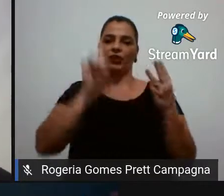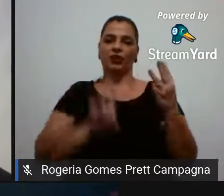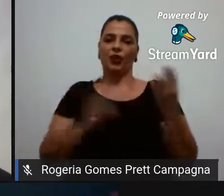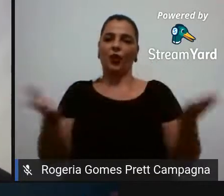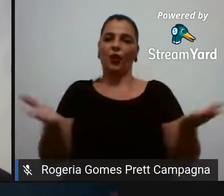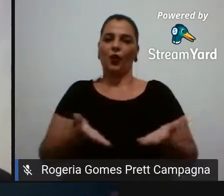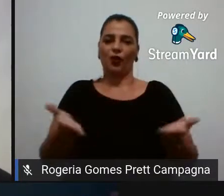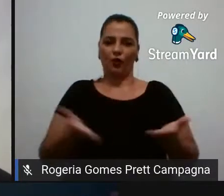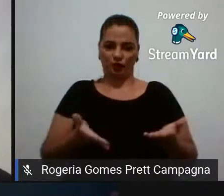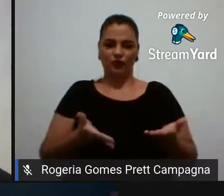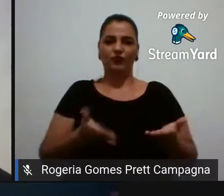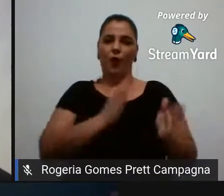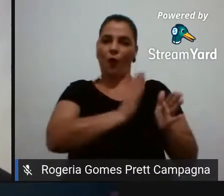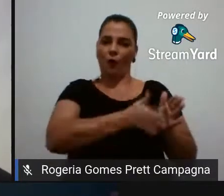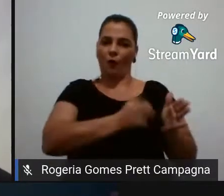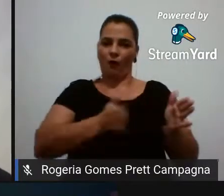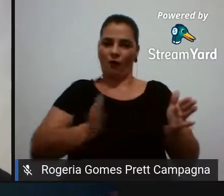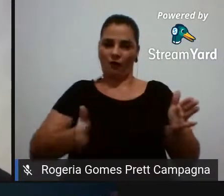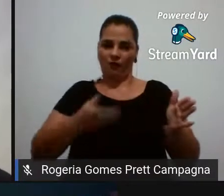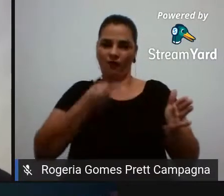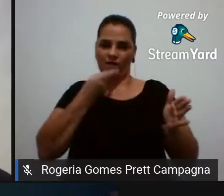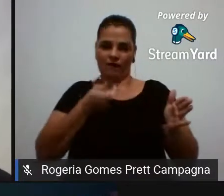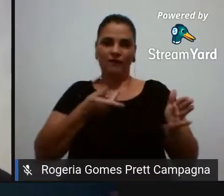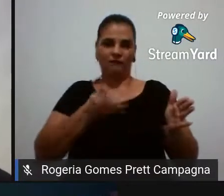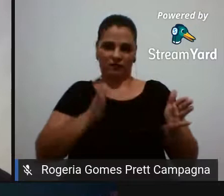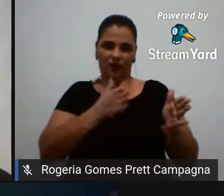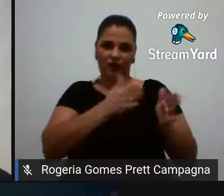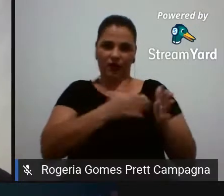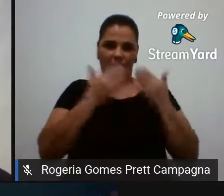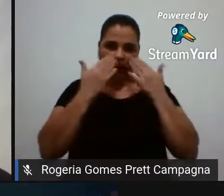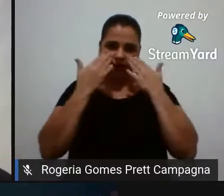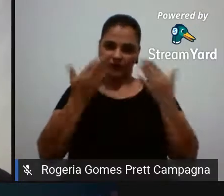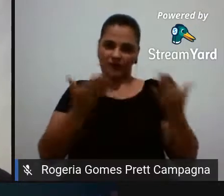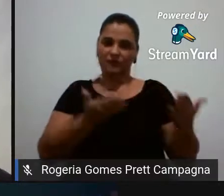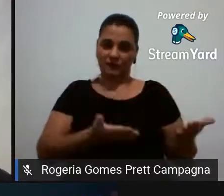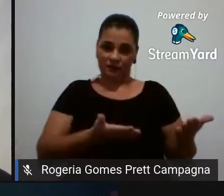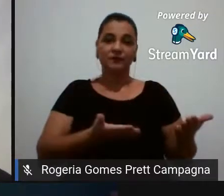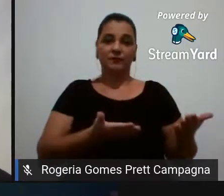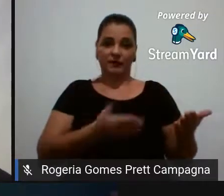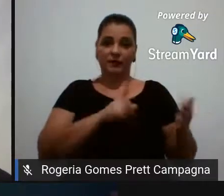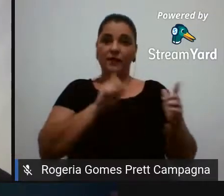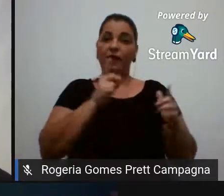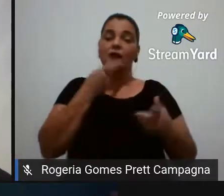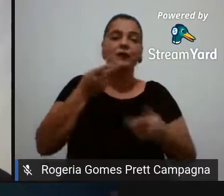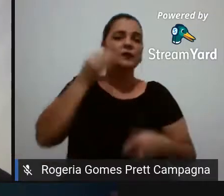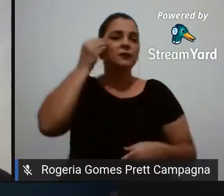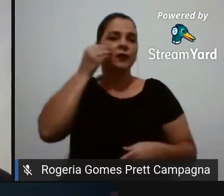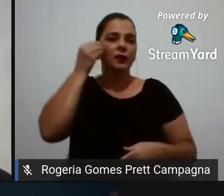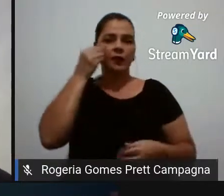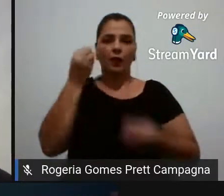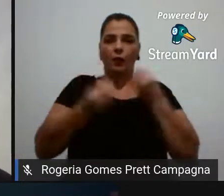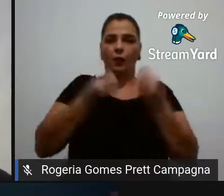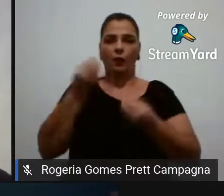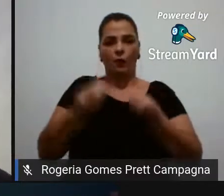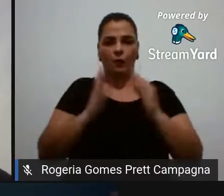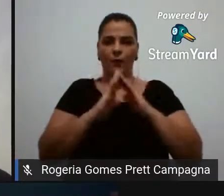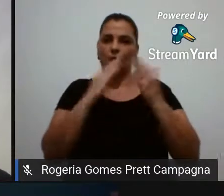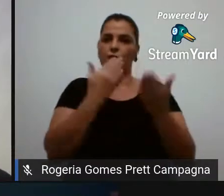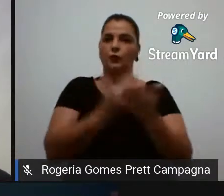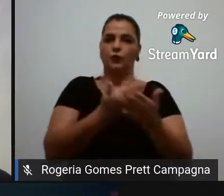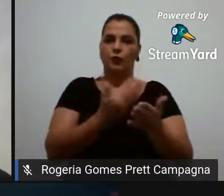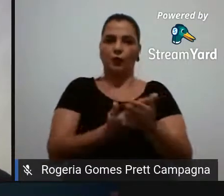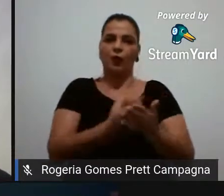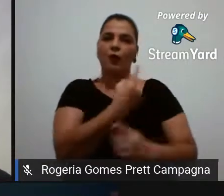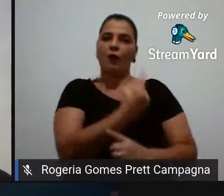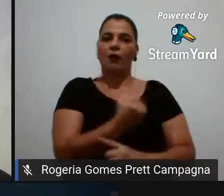ordem em que eu fiz a apresentação, falando para nós das suas experiências nas suas escolas,